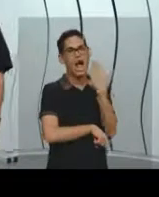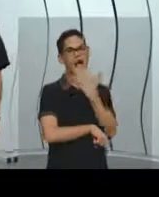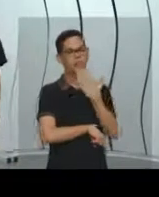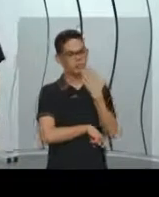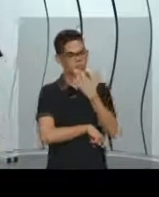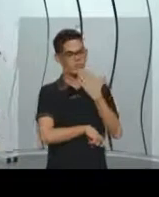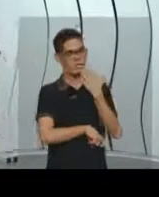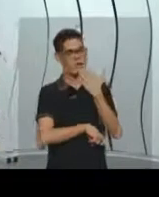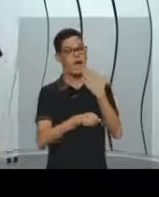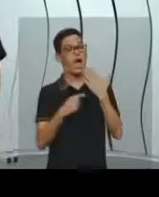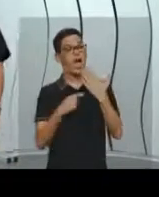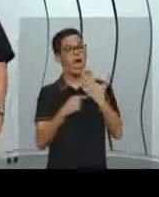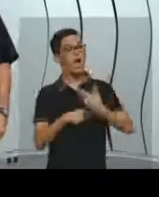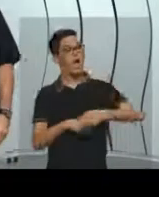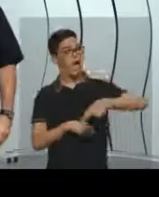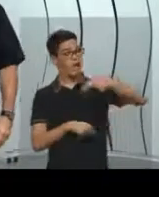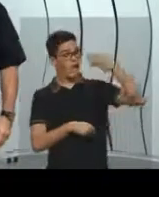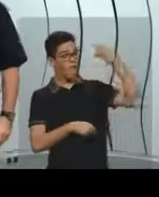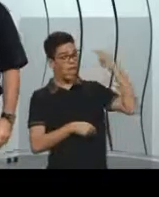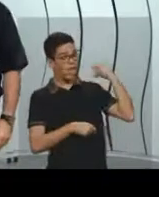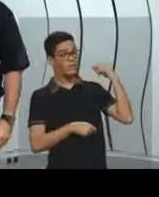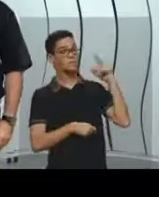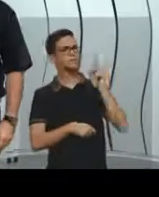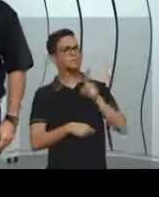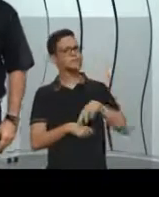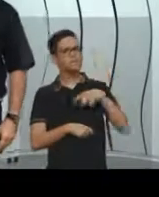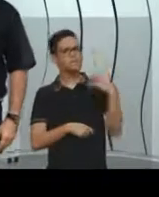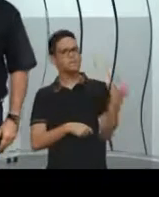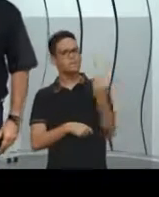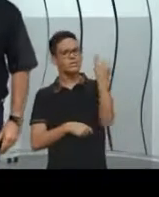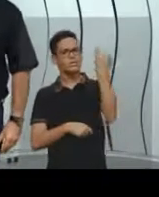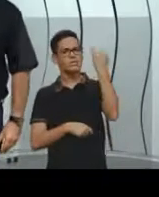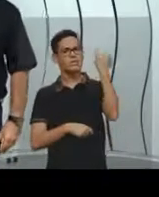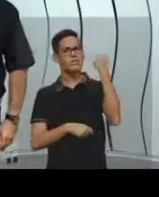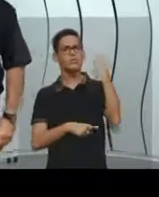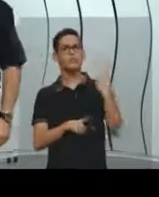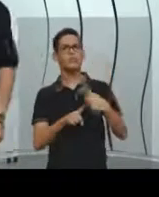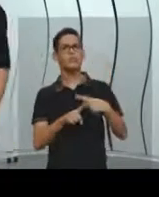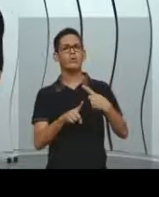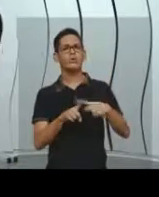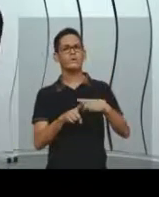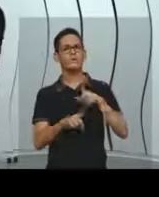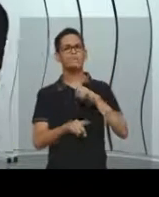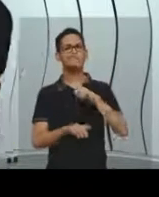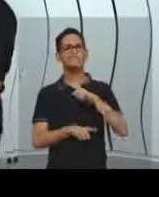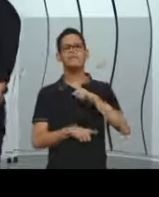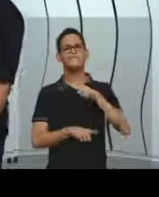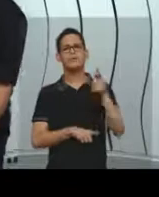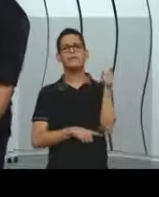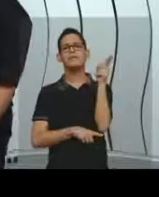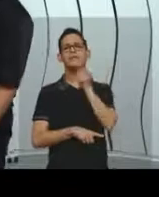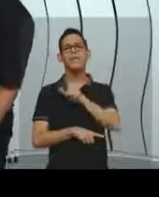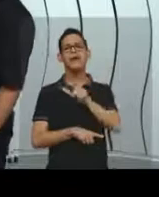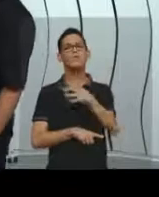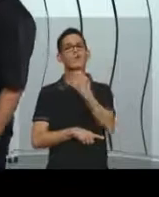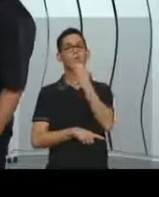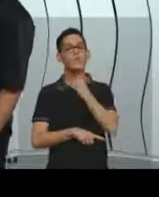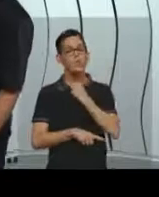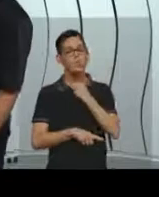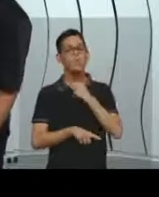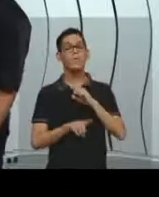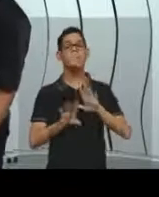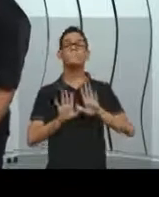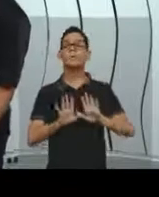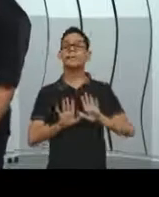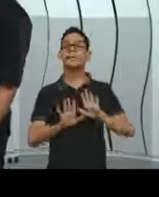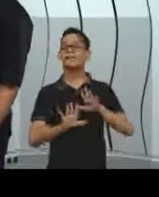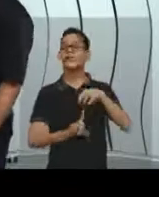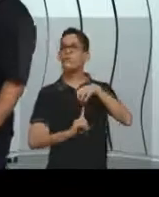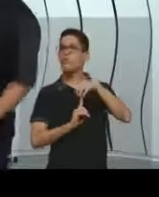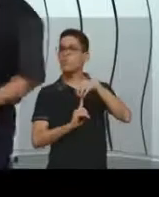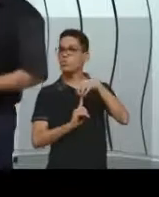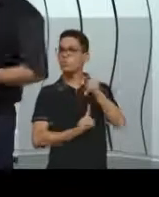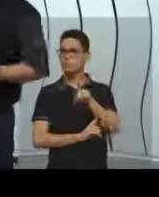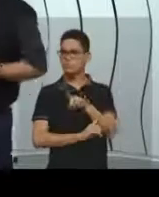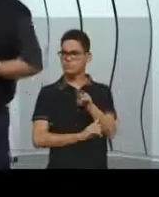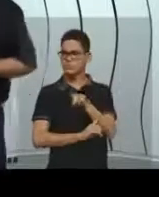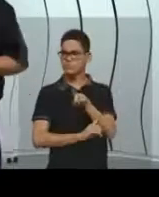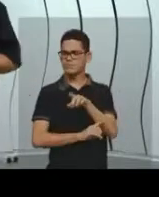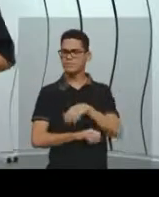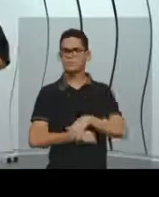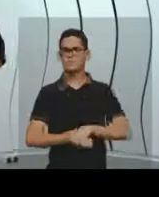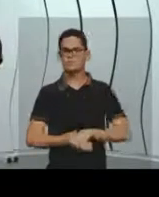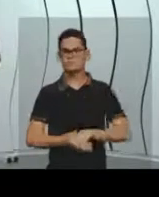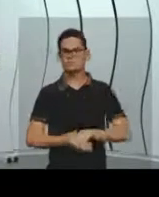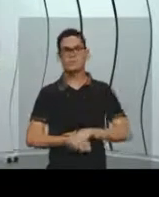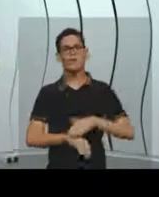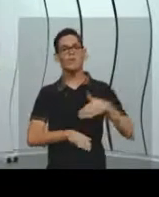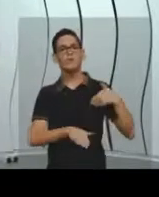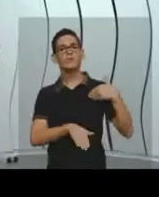a mais importante inicialmente, foi a que gerou mais recursos, mas ela não foi a única, né? Bom, características